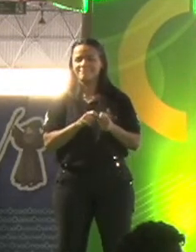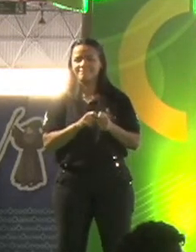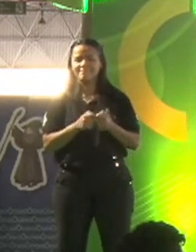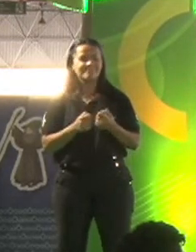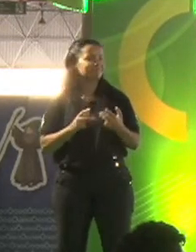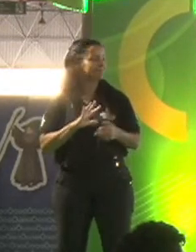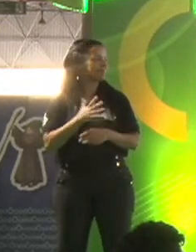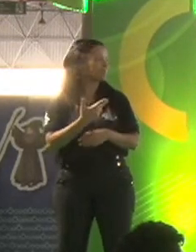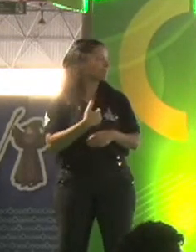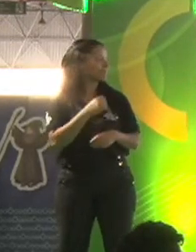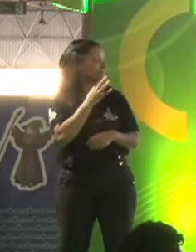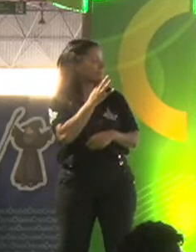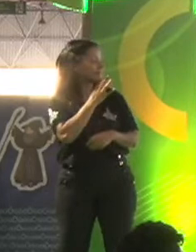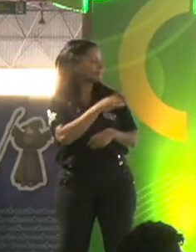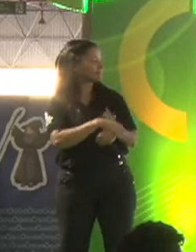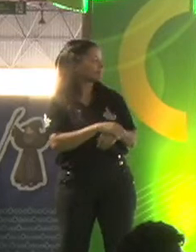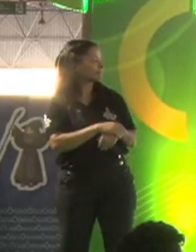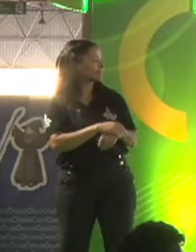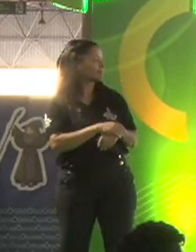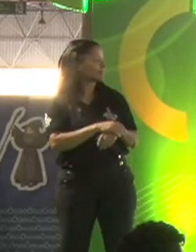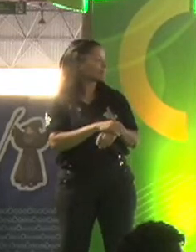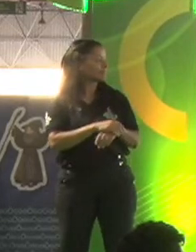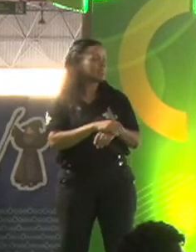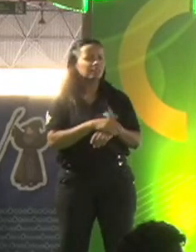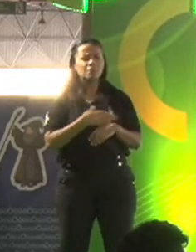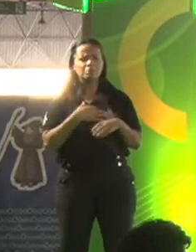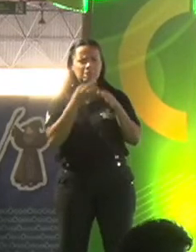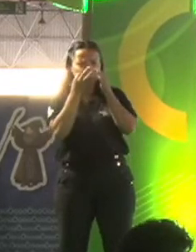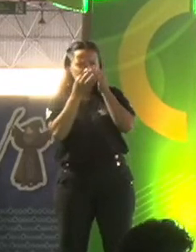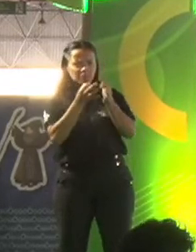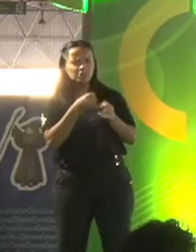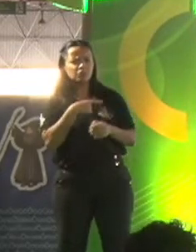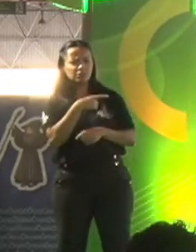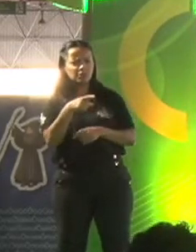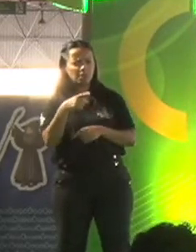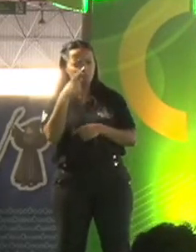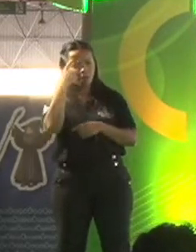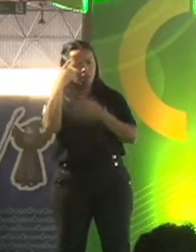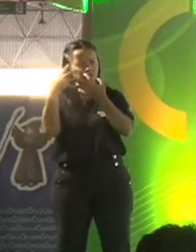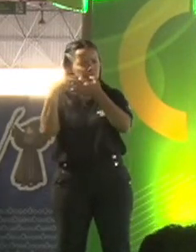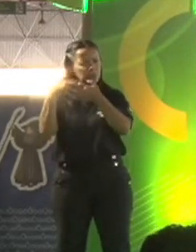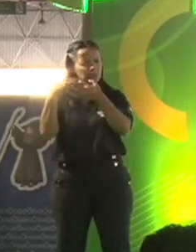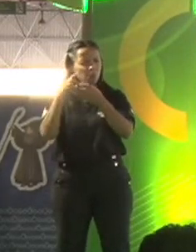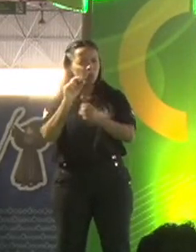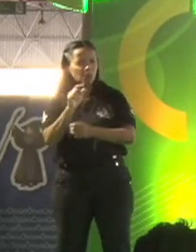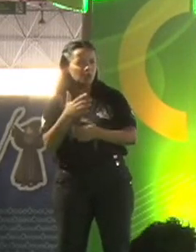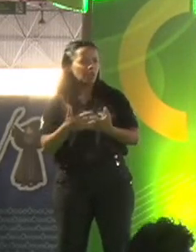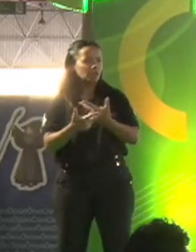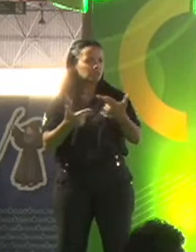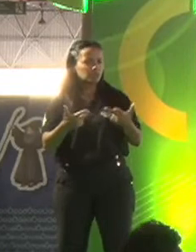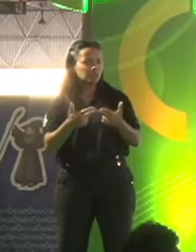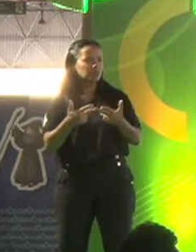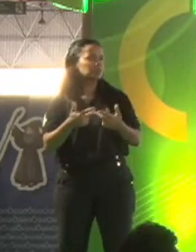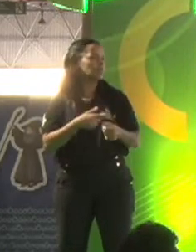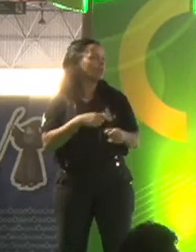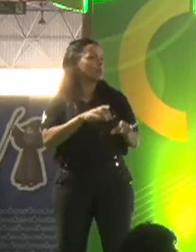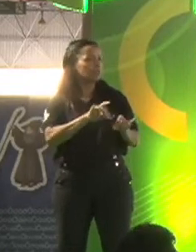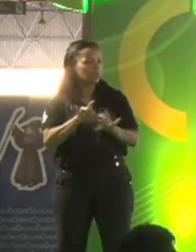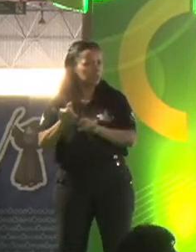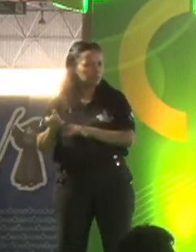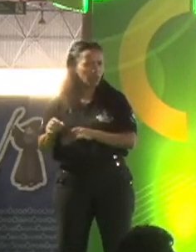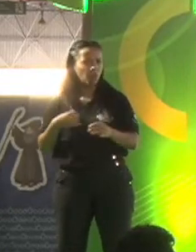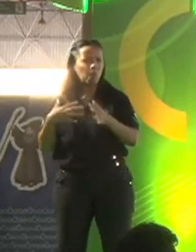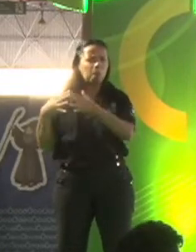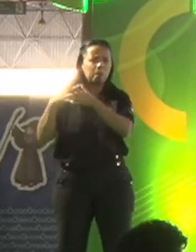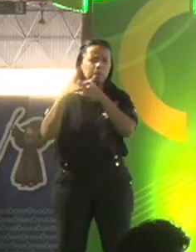show tem um ponto interessante aí que se você parar para pensar que as coisas estão ficando Tecnicamente cada vez